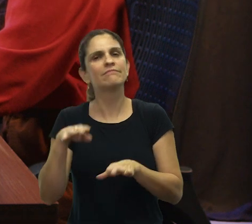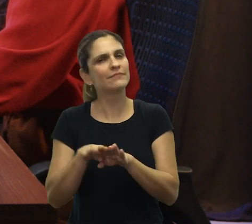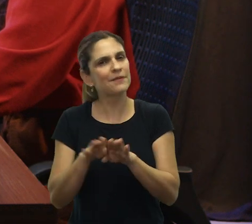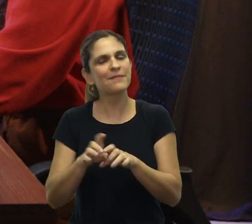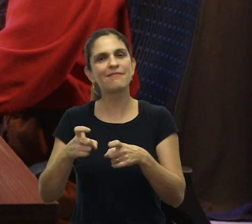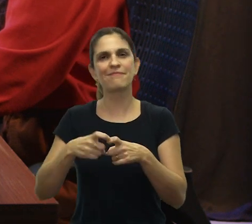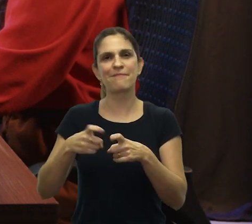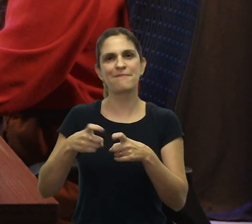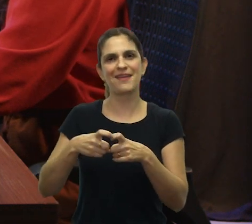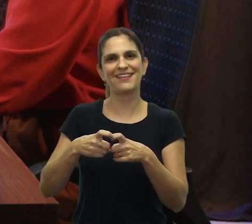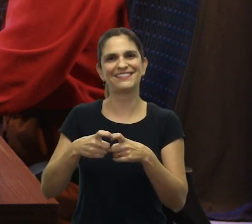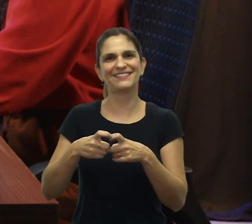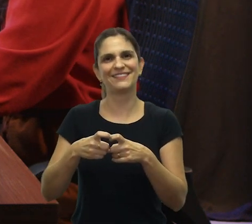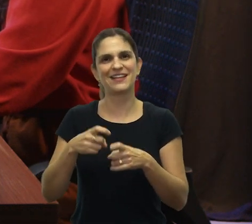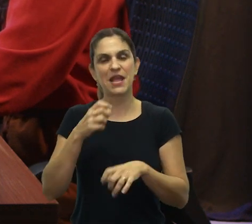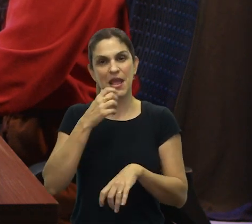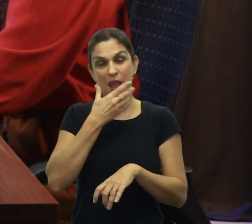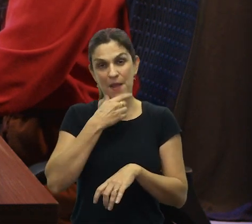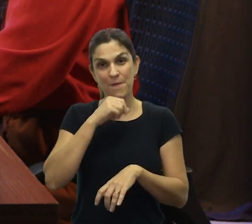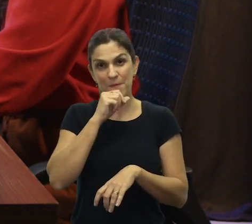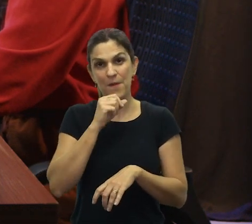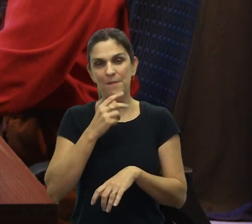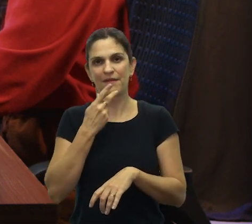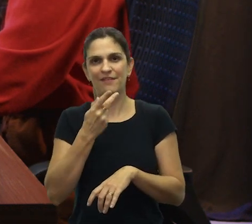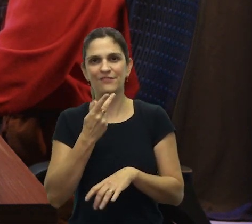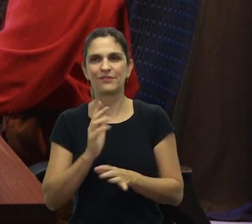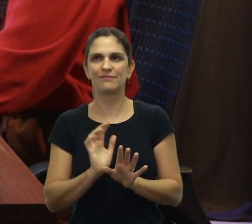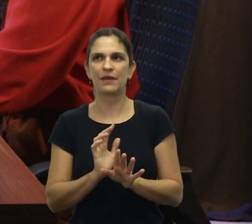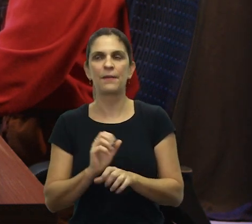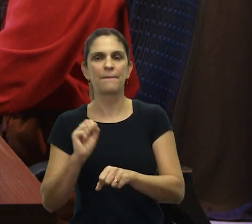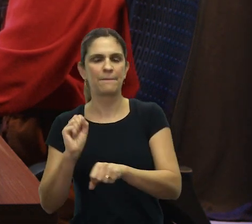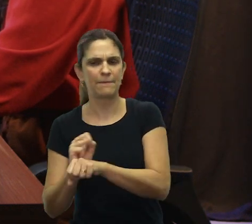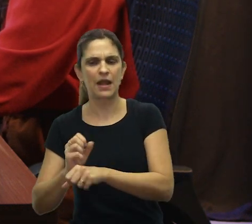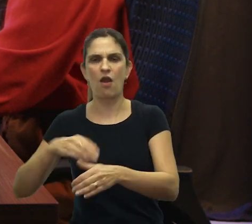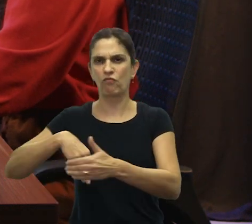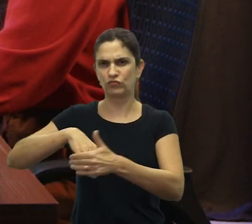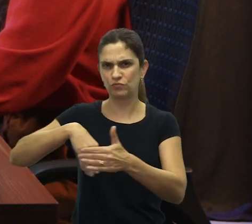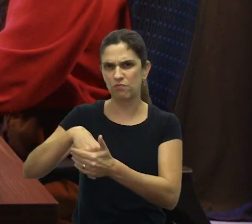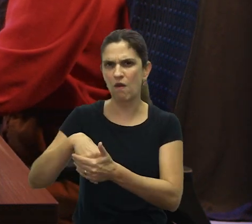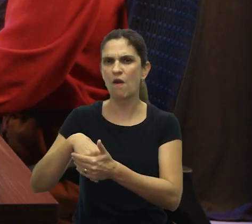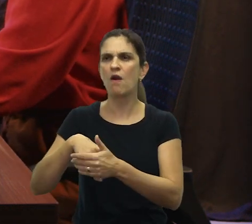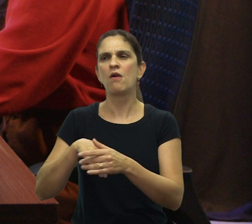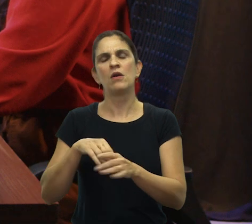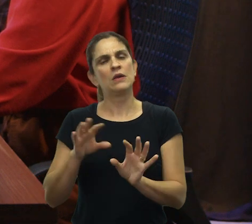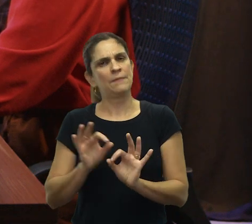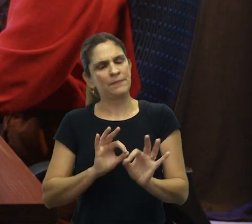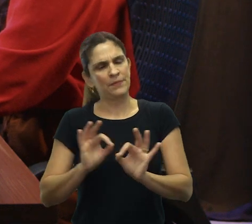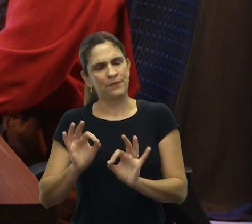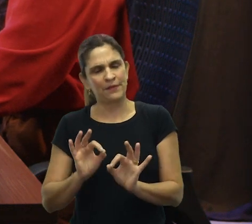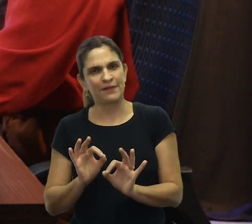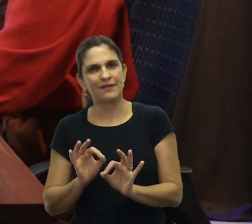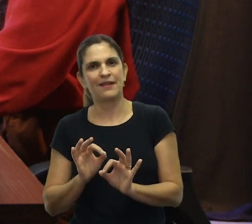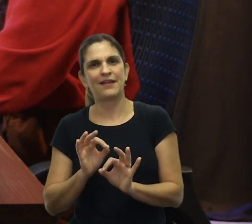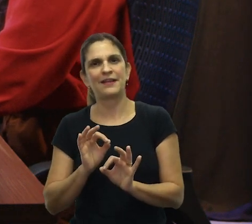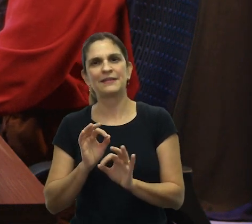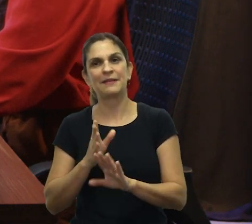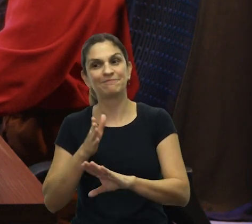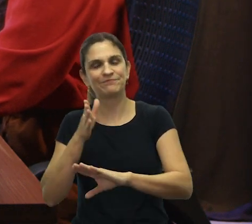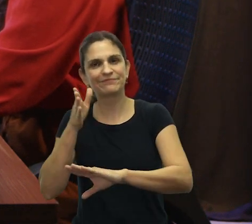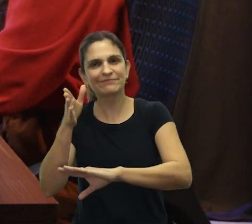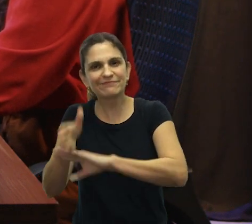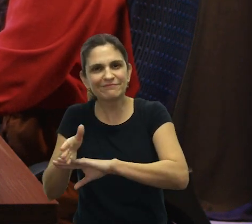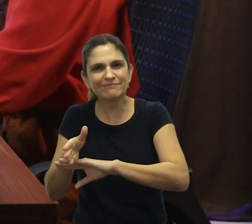ser médico. E aí um dia meu pai chegou e falou, agora vamos parar o futebol, vamos se dedicar para entrar na faculdade, a